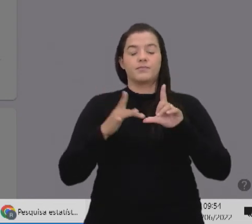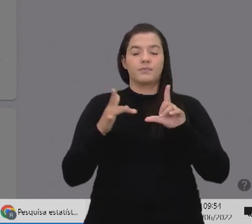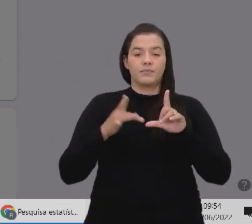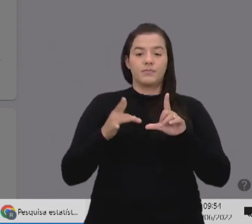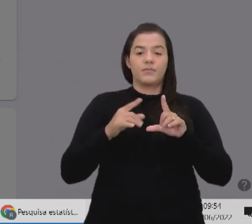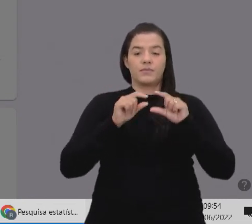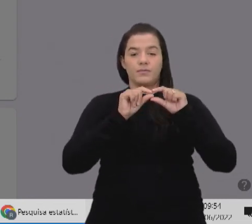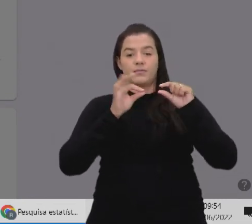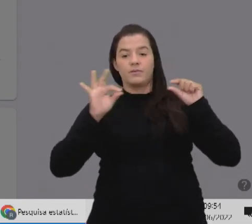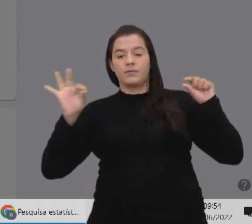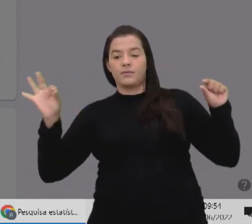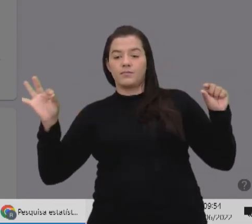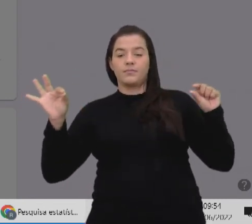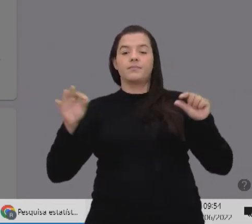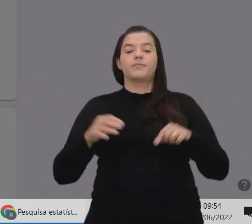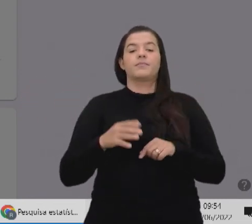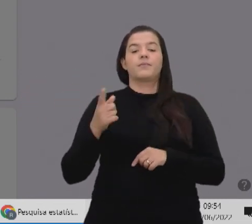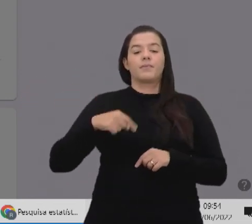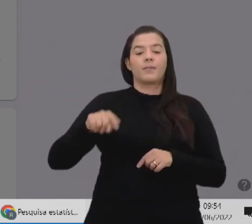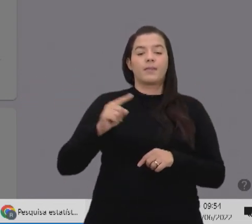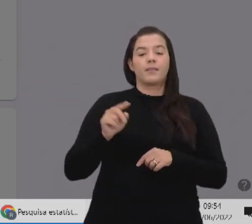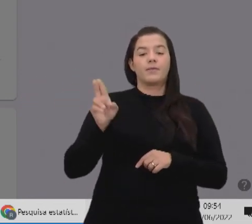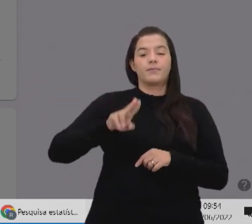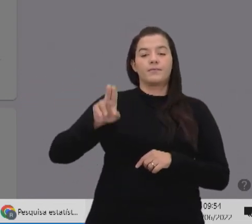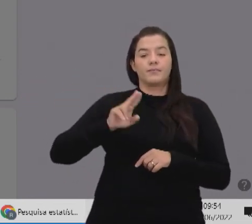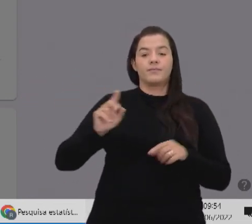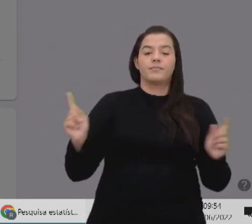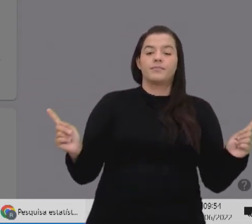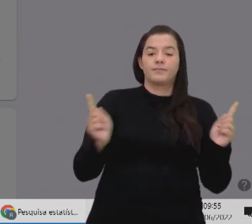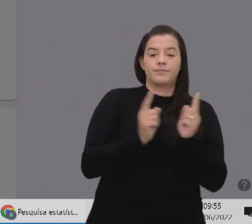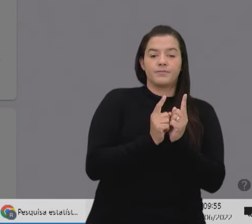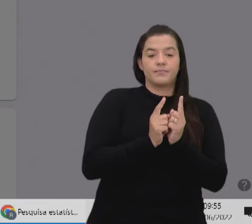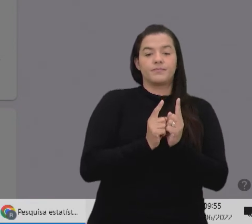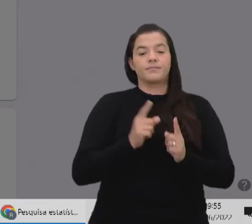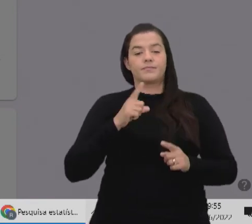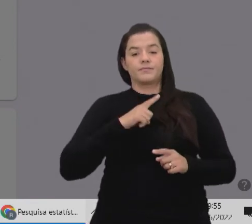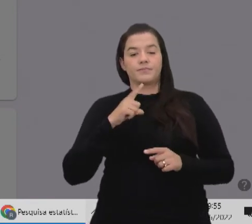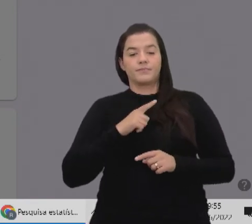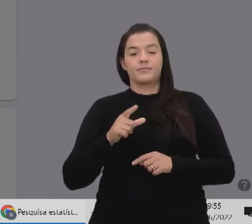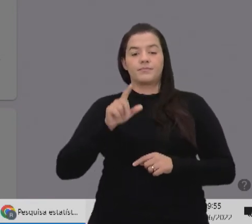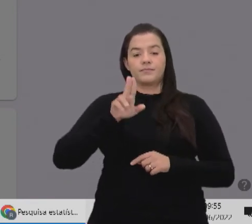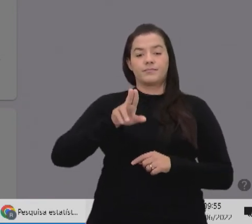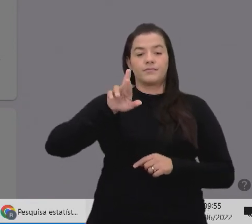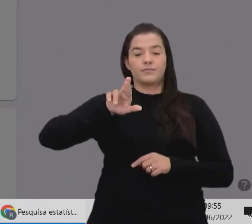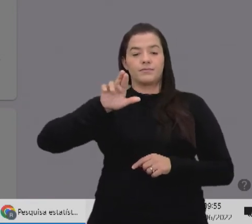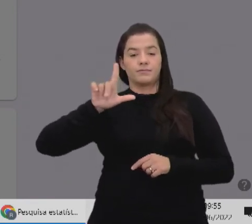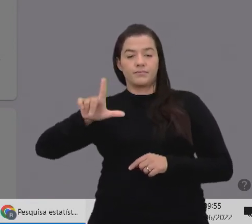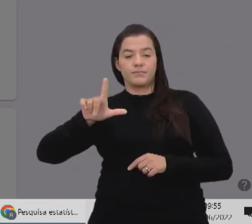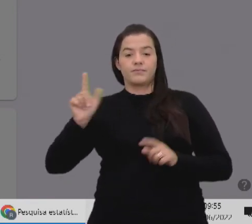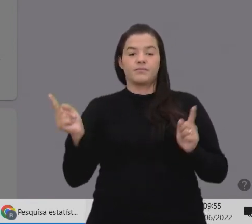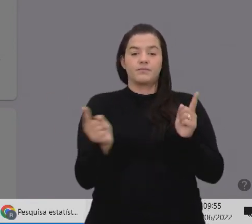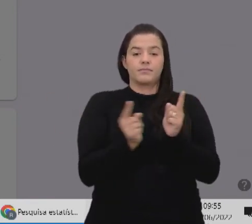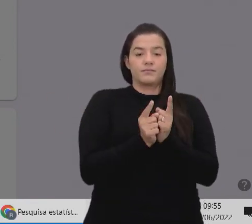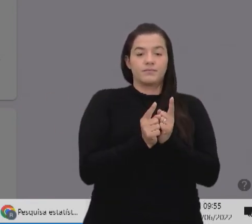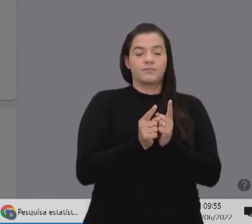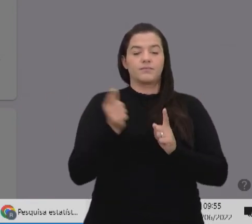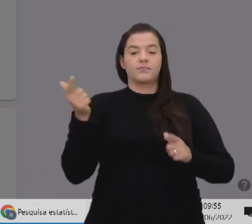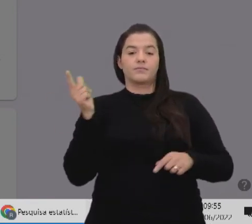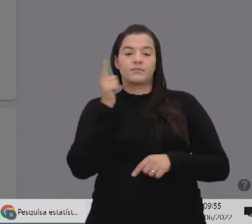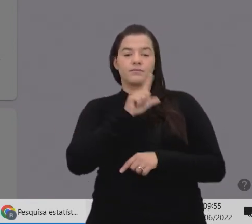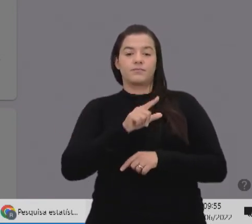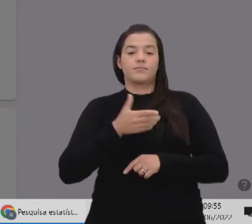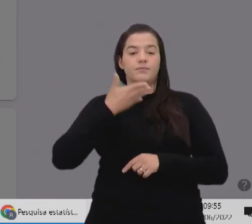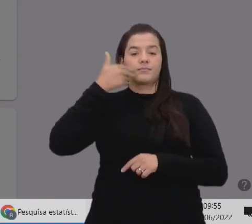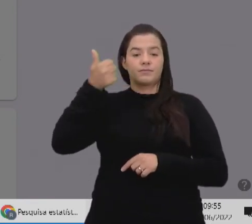link enorme, horroroso. Sim. Vou usar o horroroso? Não. Tem um URL curto. Se eu clicar aqui, ó, eu consigo ele curtinho. Aí